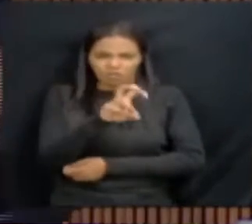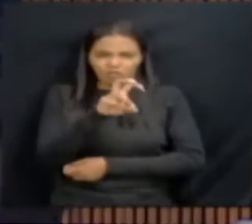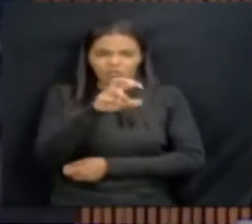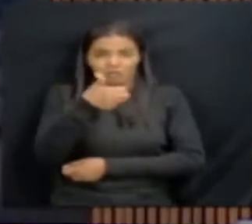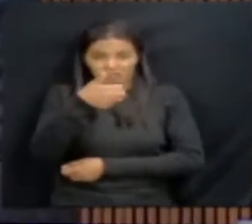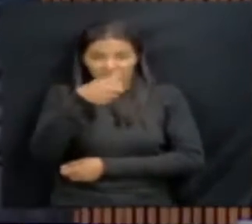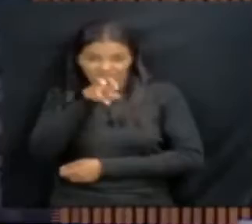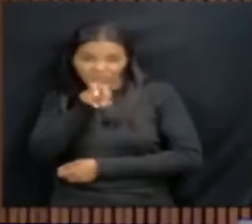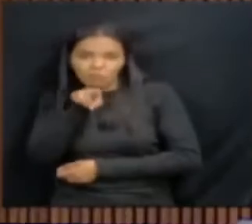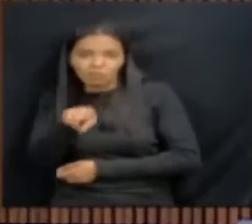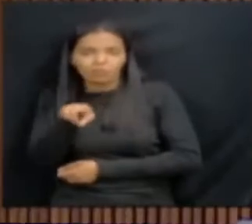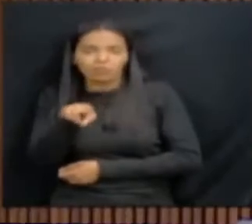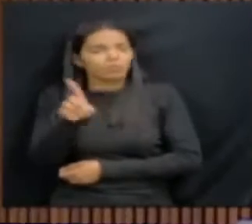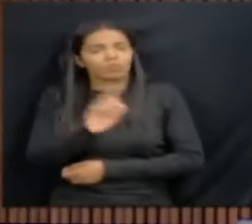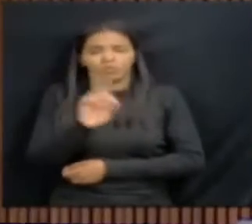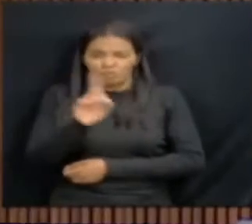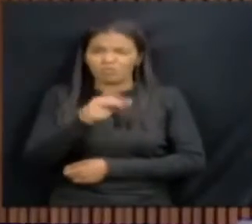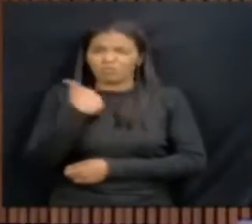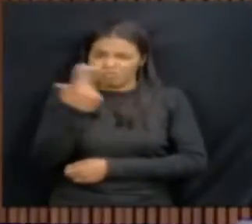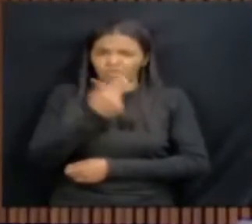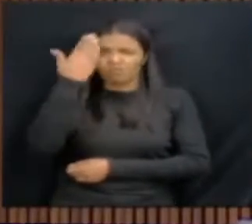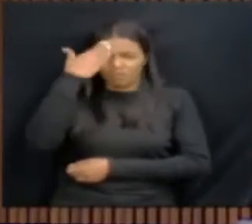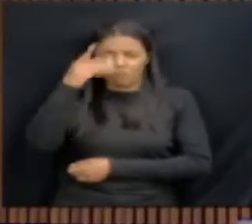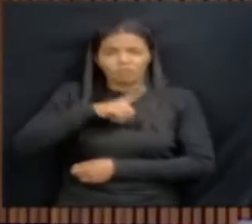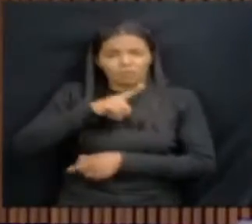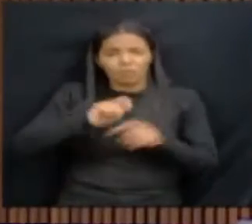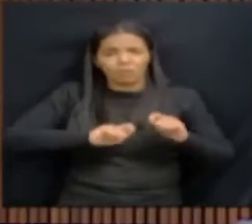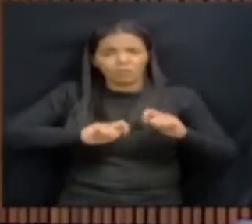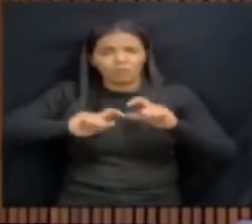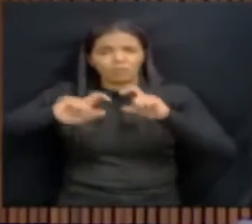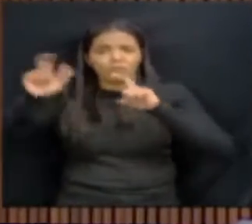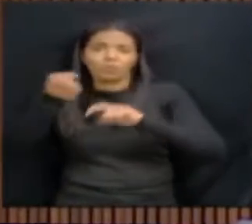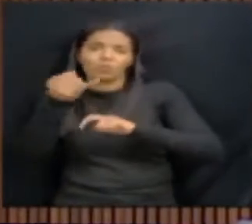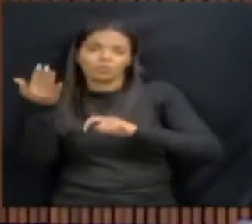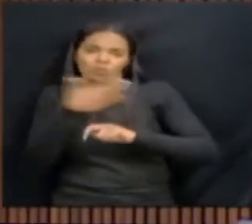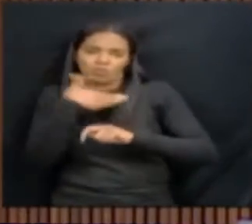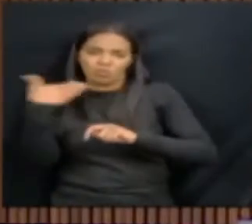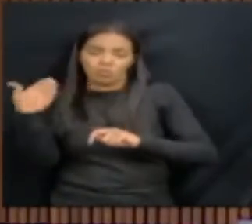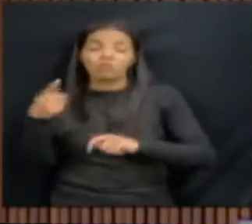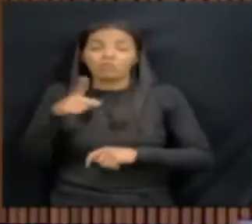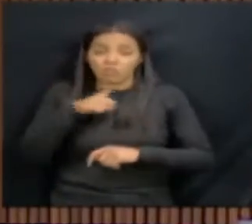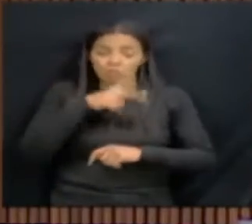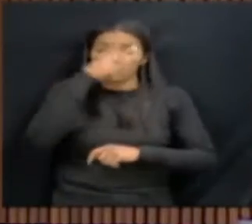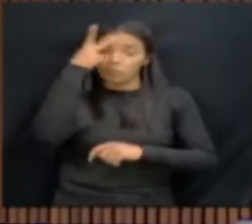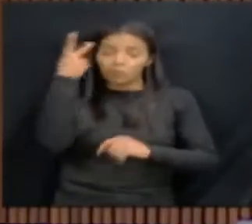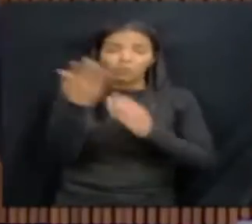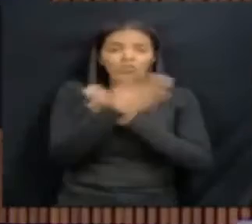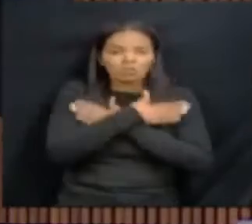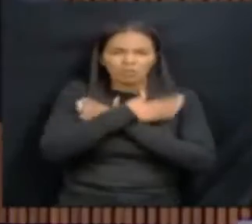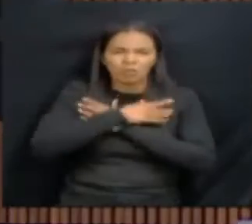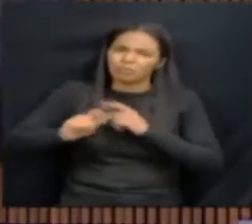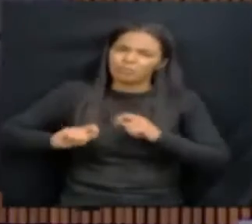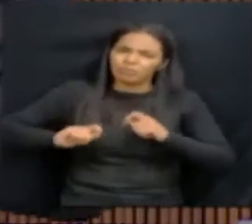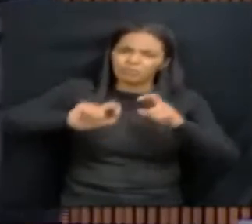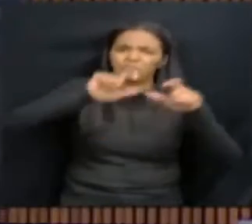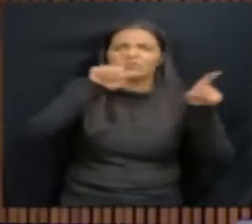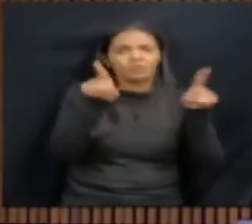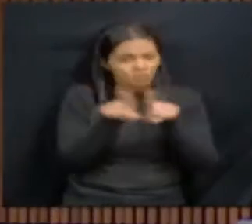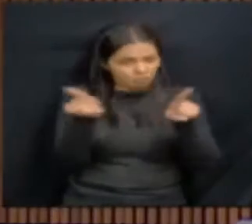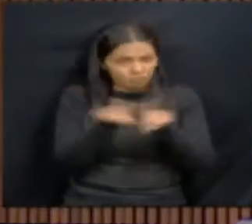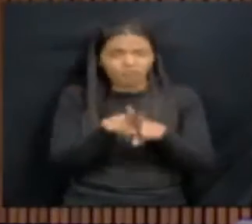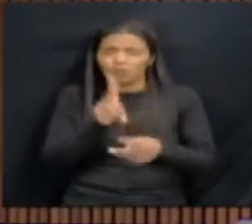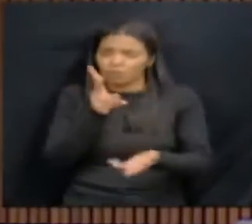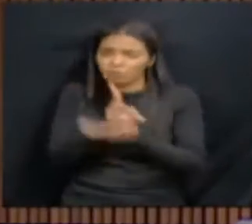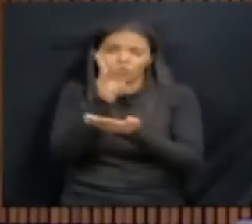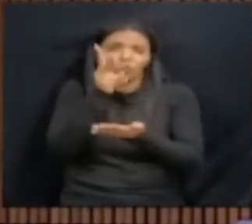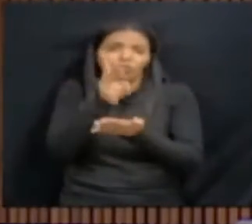ser avançado. Nós não vamos parar nesse número de desempregados, vai ser aumentado também. Nós não vamos parar